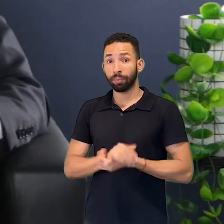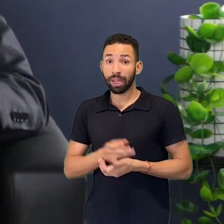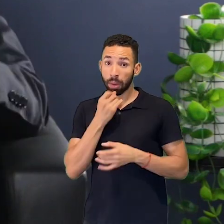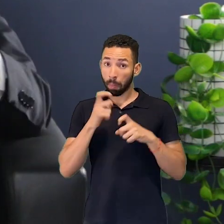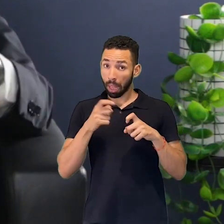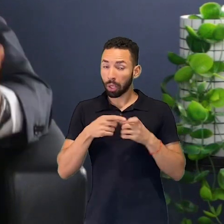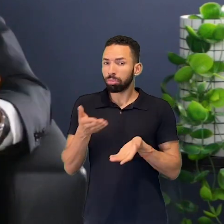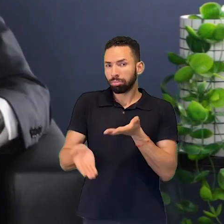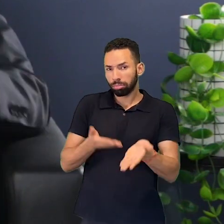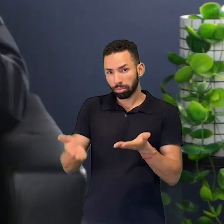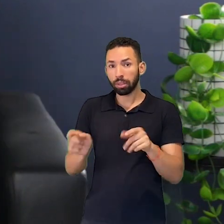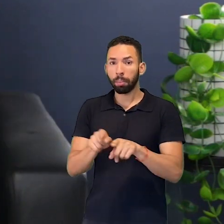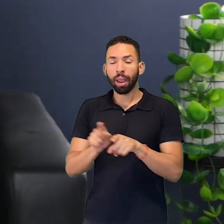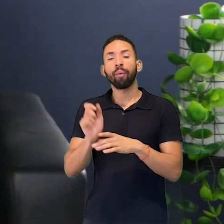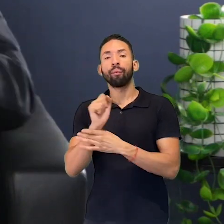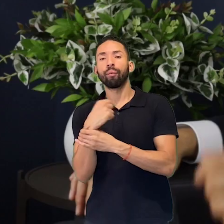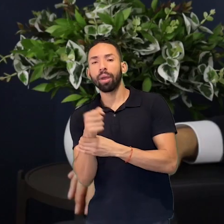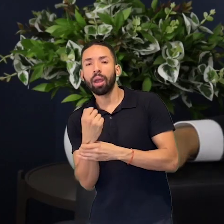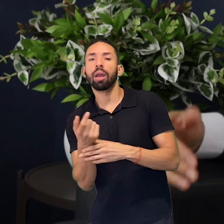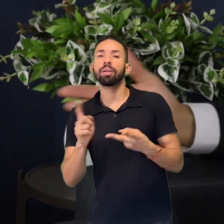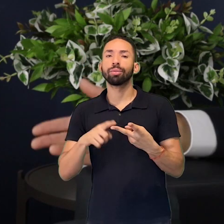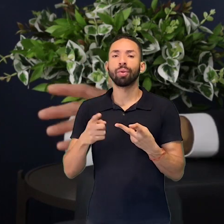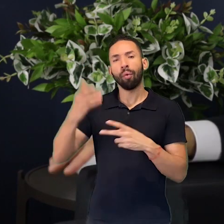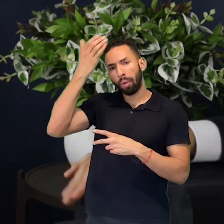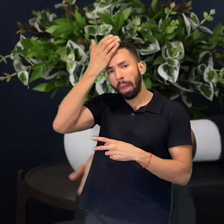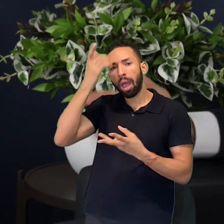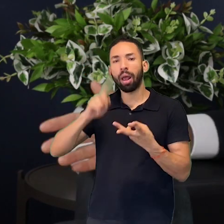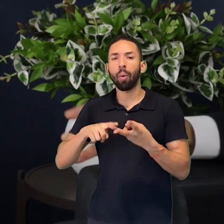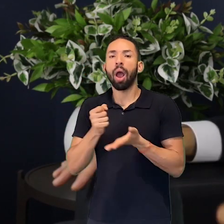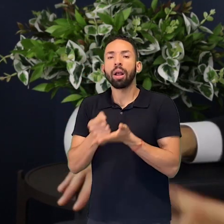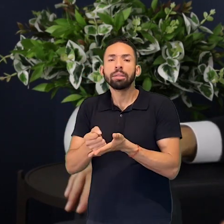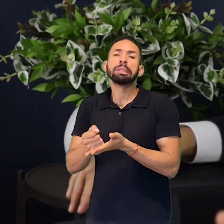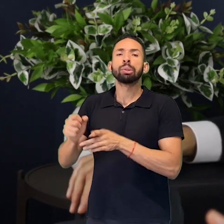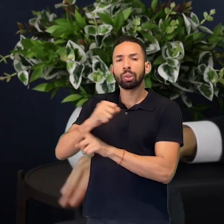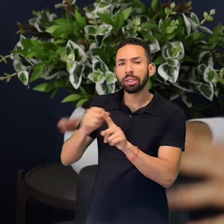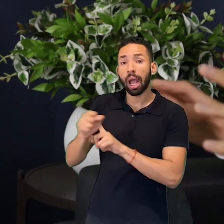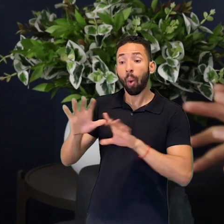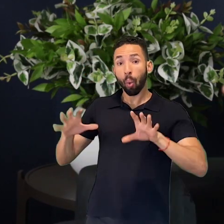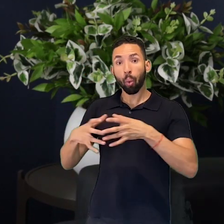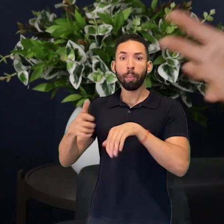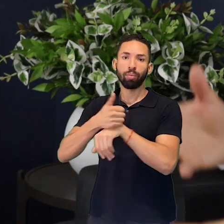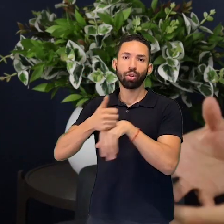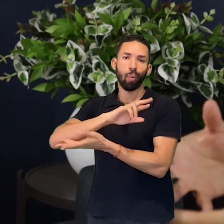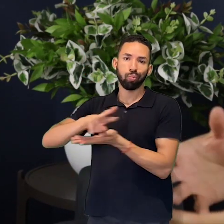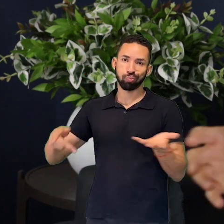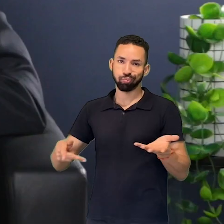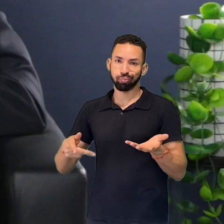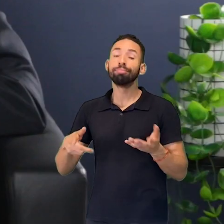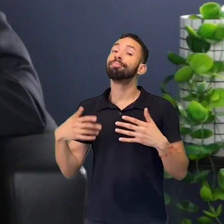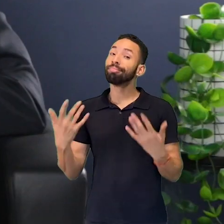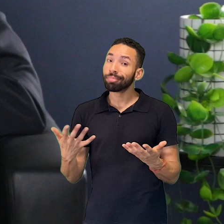na forma tanto de médicos como também de fisioterapeutas, enfermeiros, assistentes sociais, ou seja, uma equipe